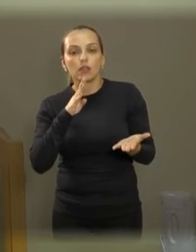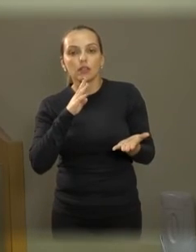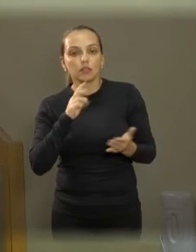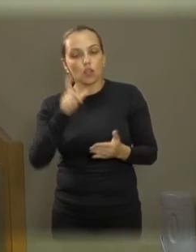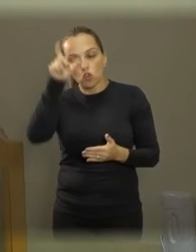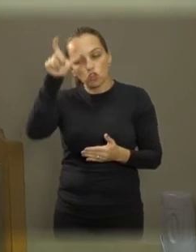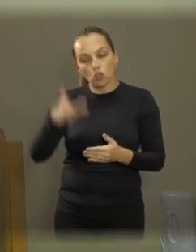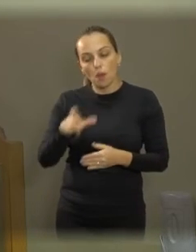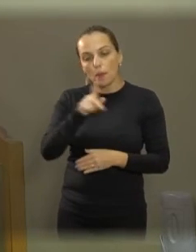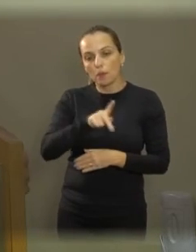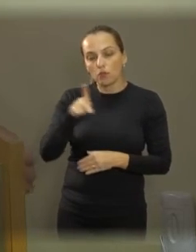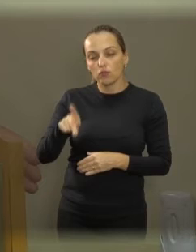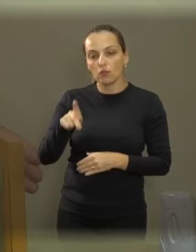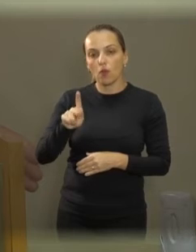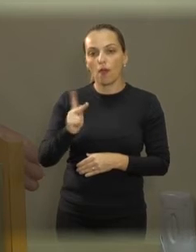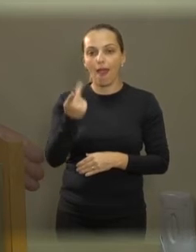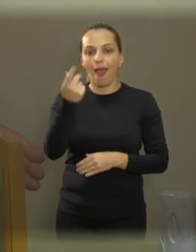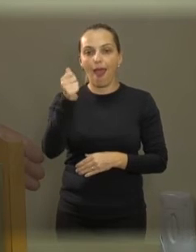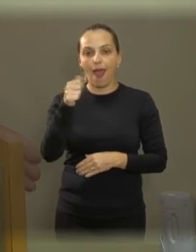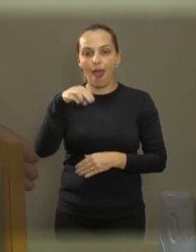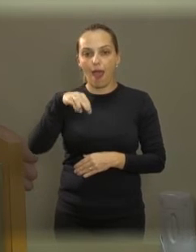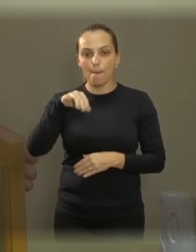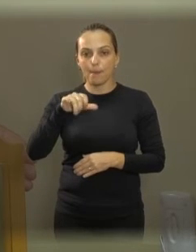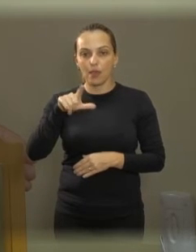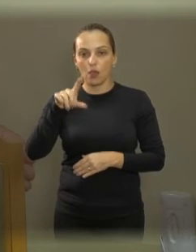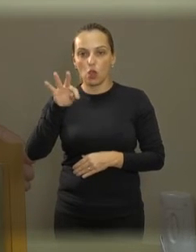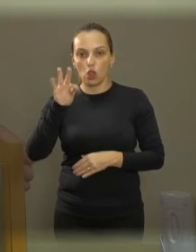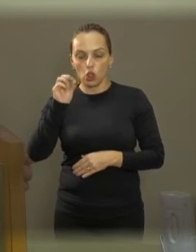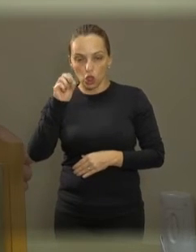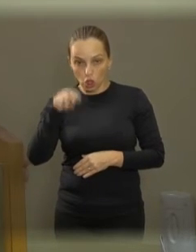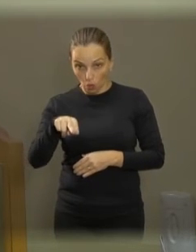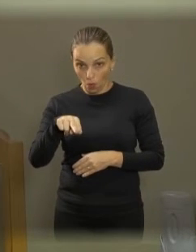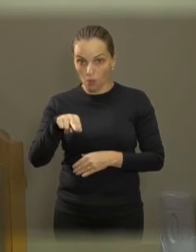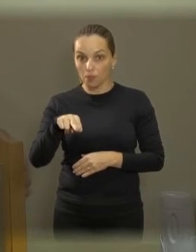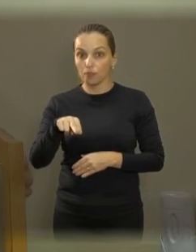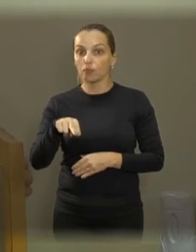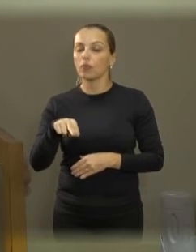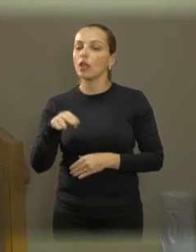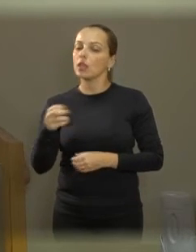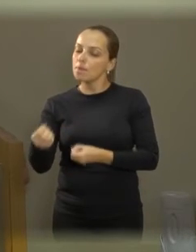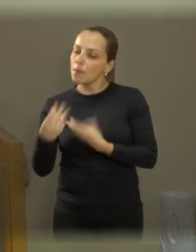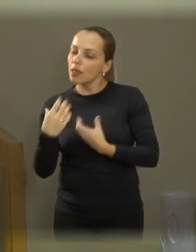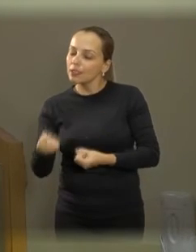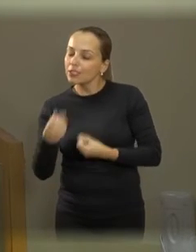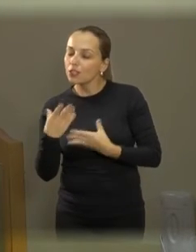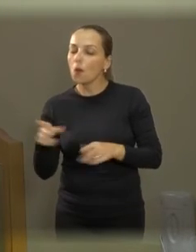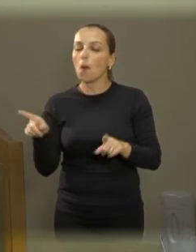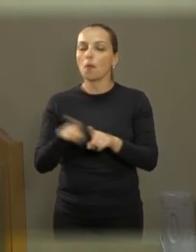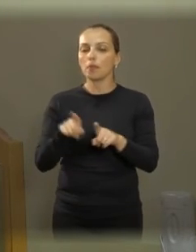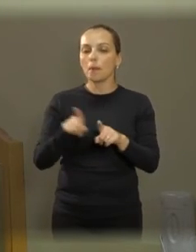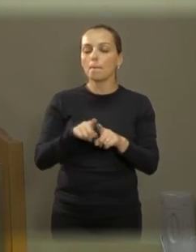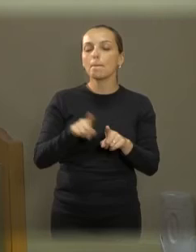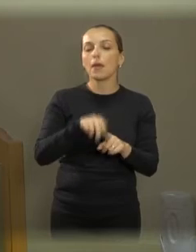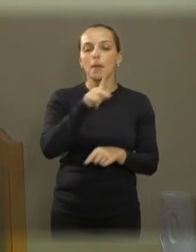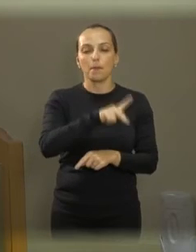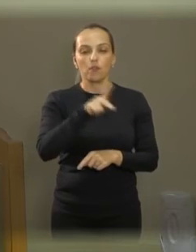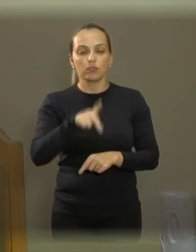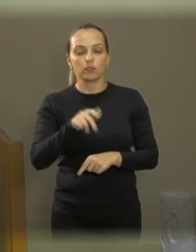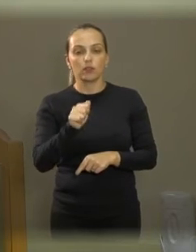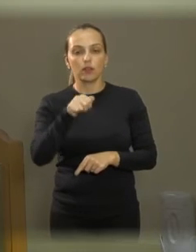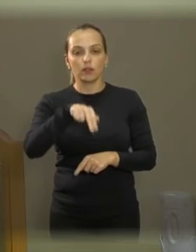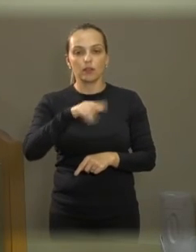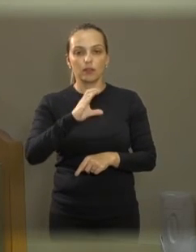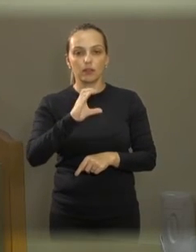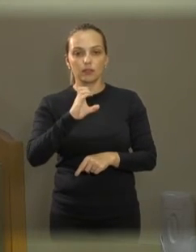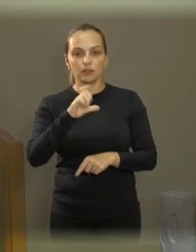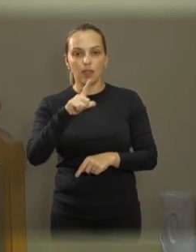Hamilton. Eu tive aula com ele de farmacotécnica. Eu tive aula com o professor Anselmo. Eu